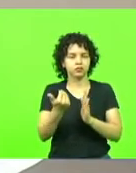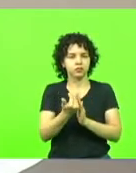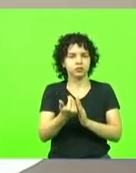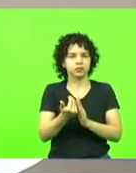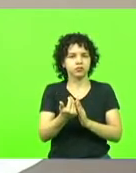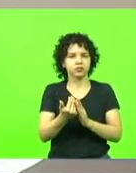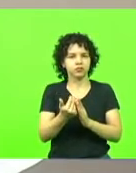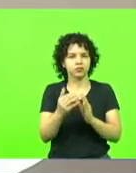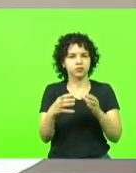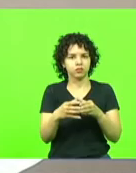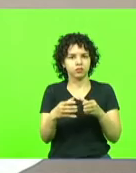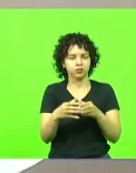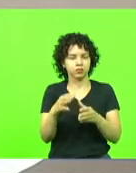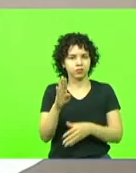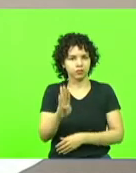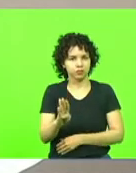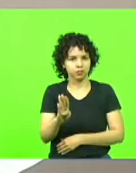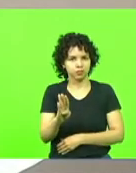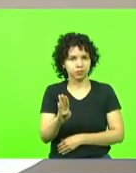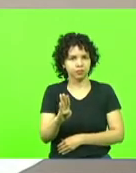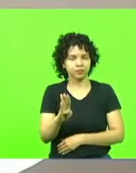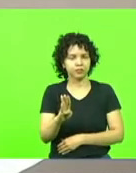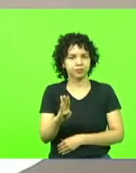Brasileiro. Em discussão?